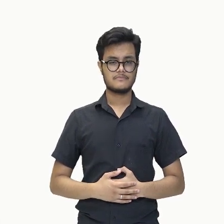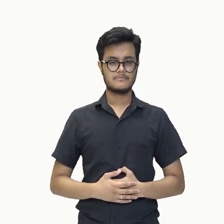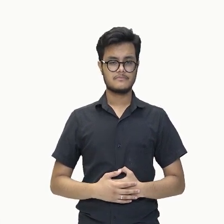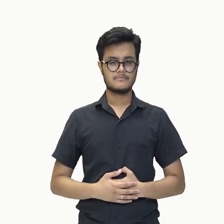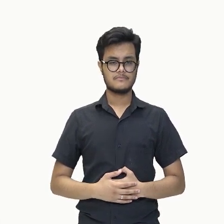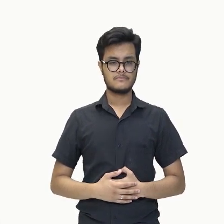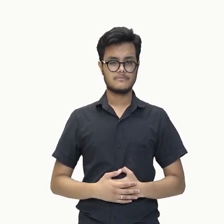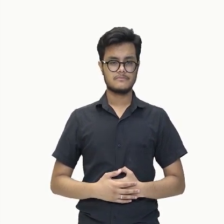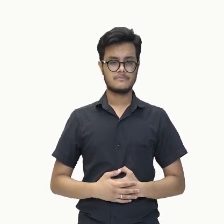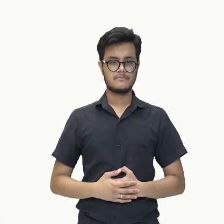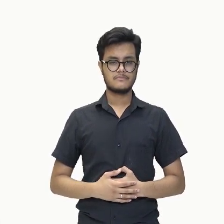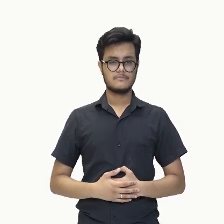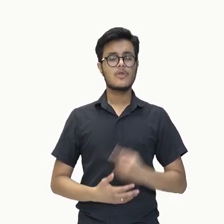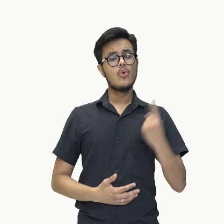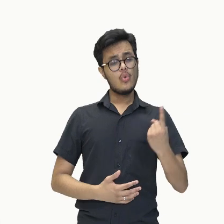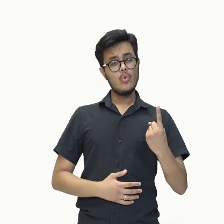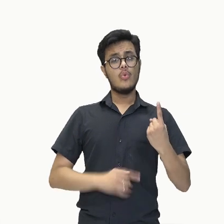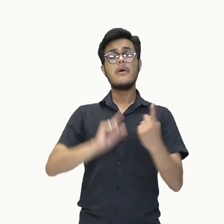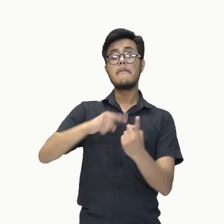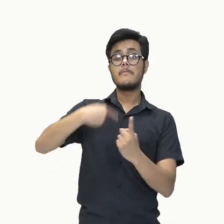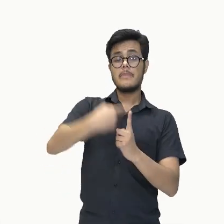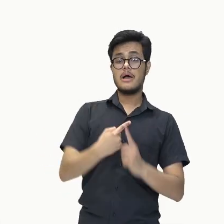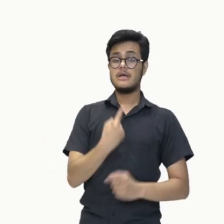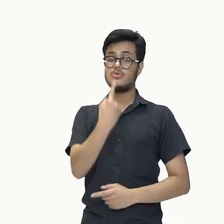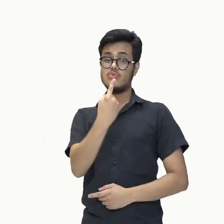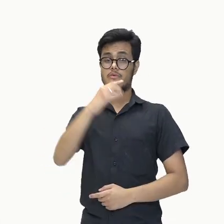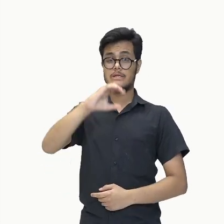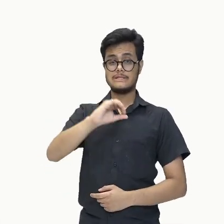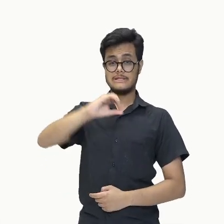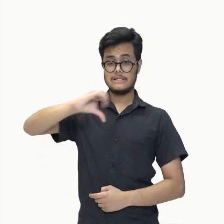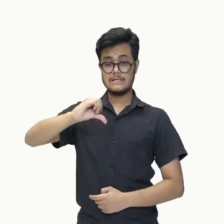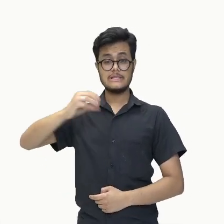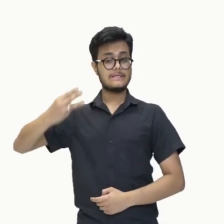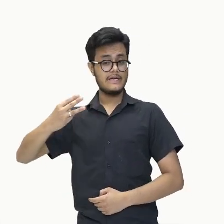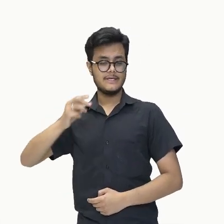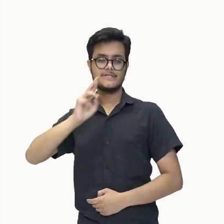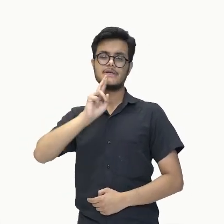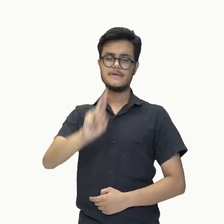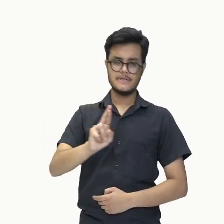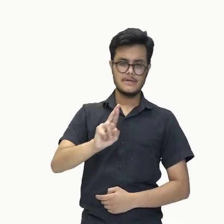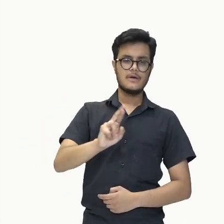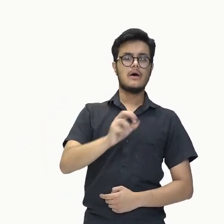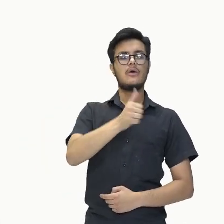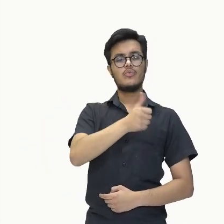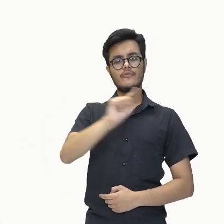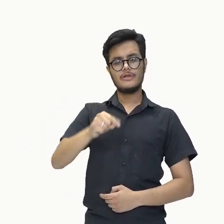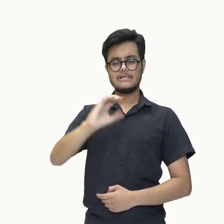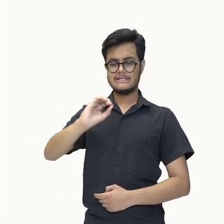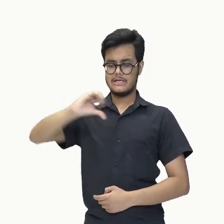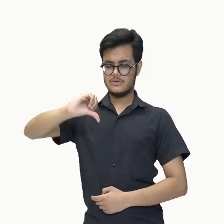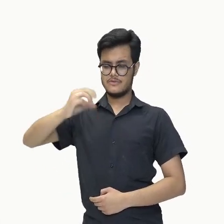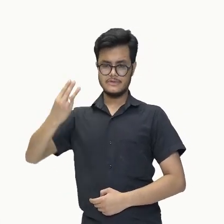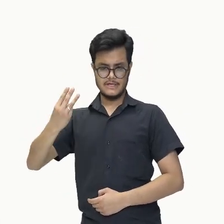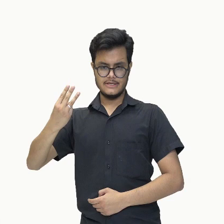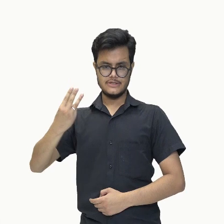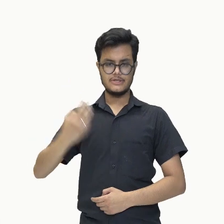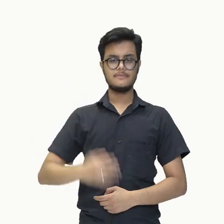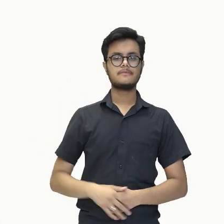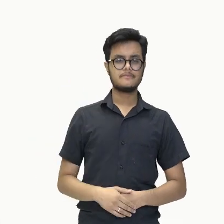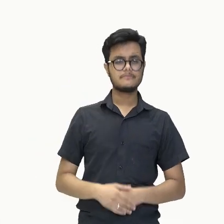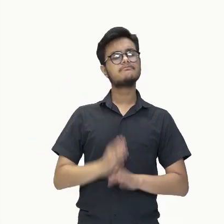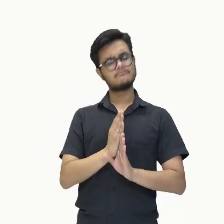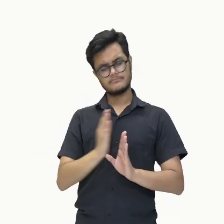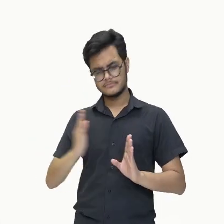1,031. 1 mais 0,93, né, vai ser igual a 1,93. E,